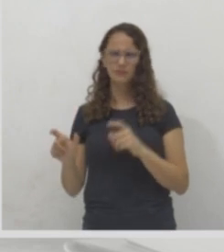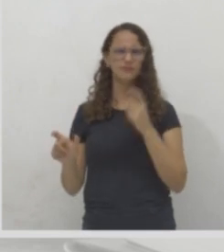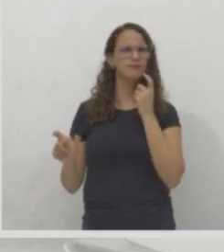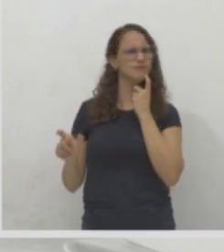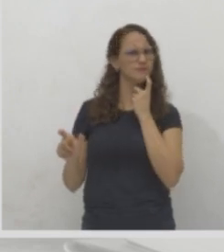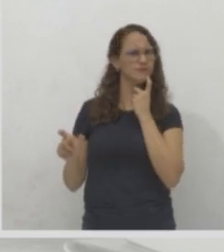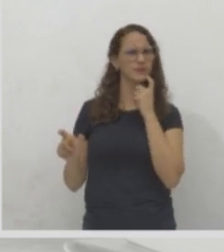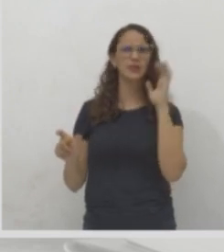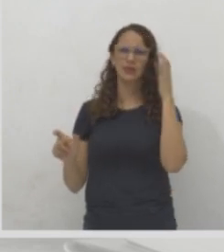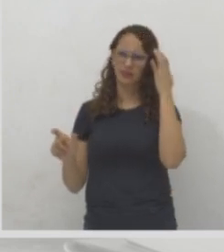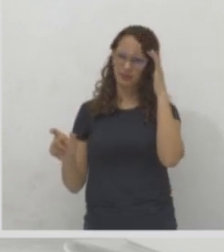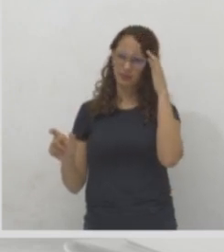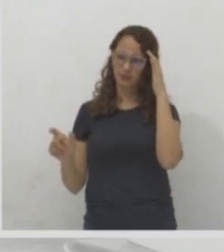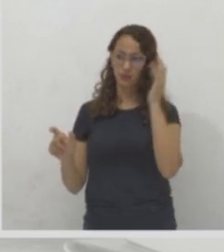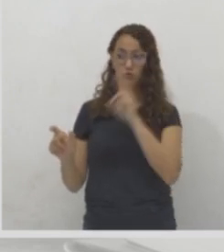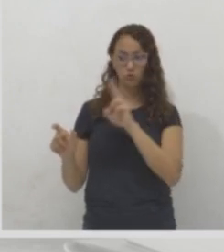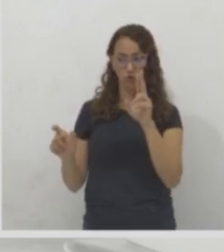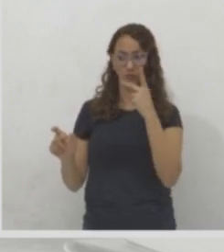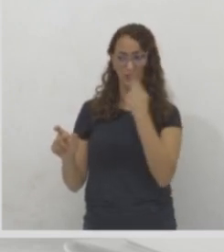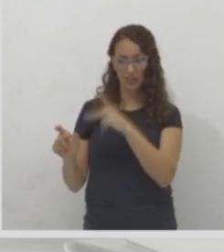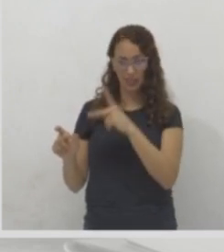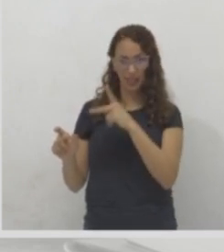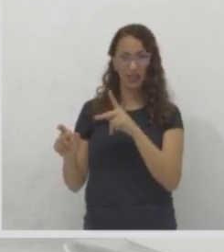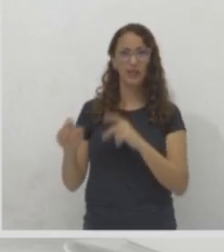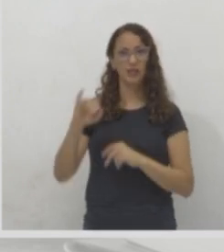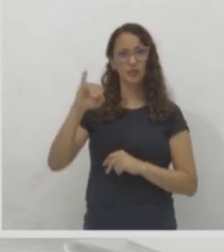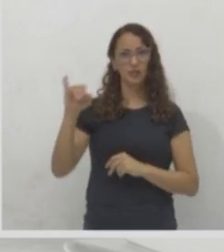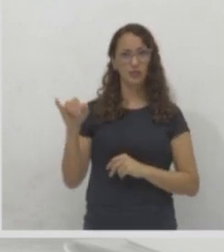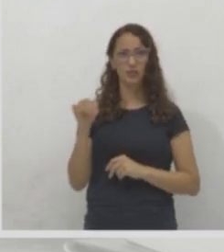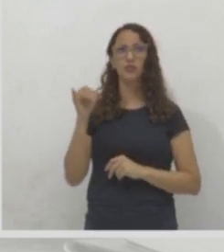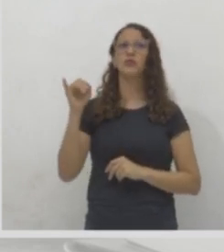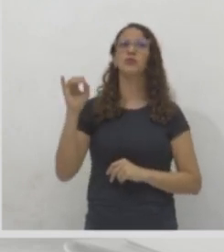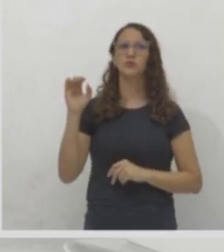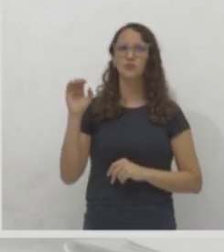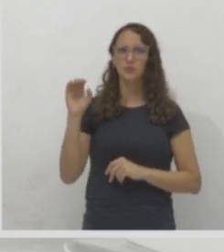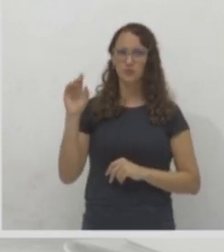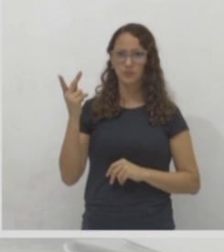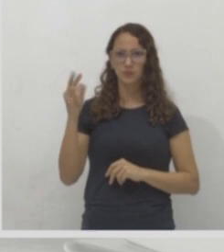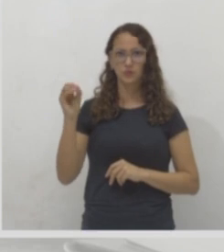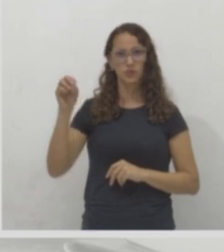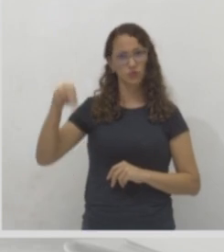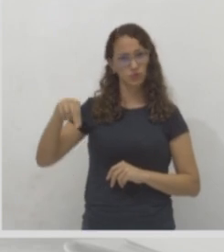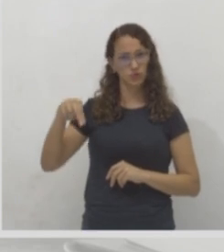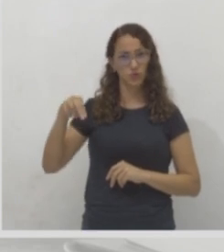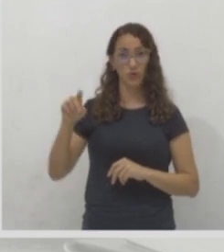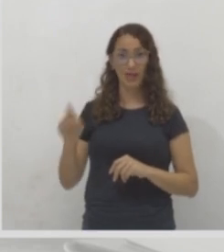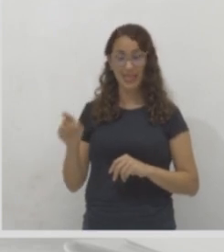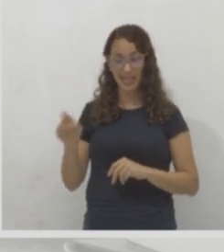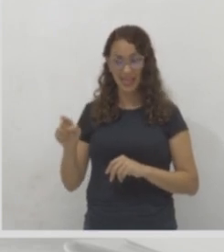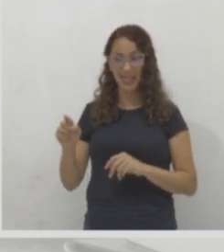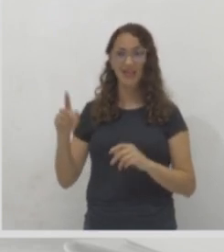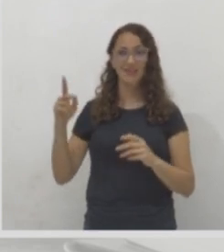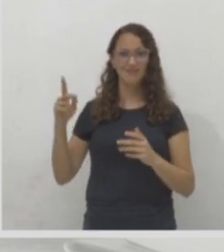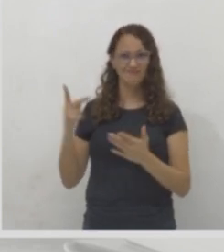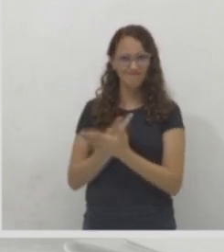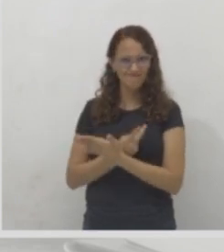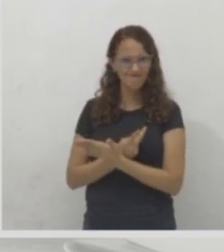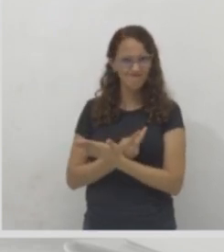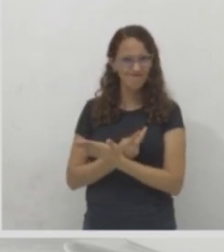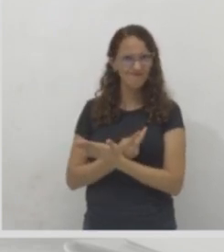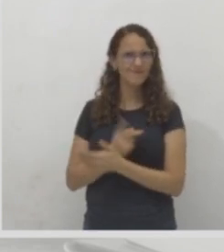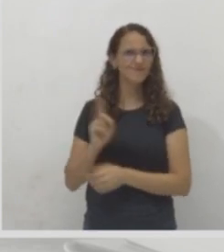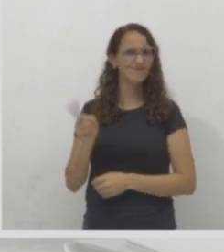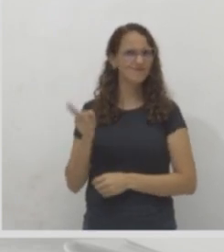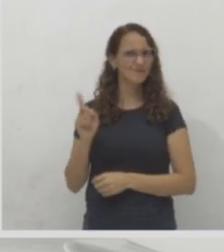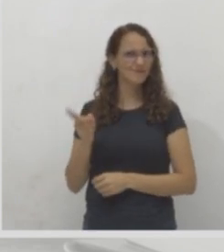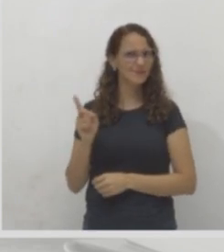este rapaz se chama John Lennon e que ele cometeu um ato ilícito. Que ato foi esse?